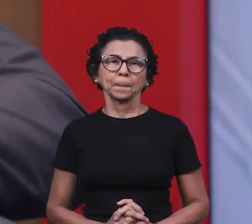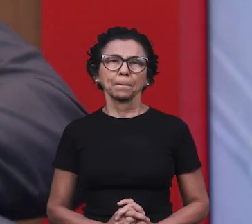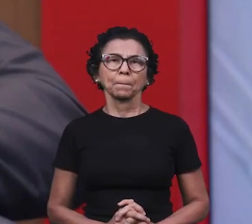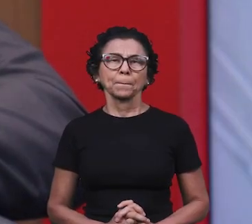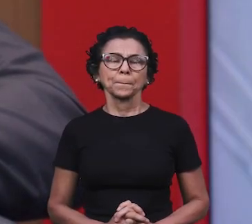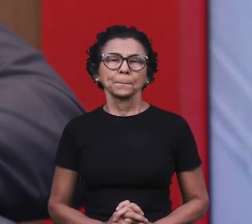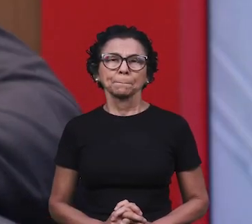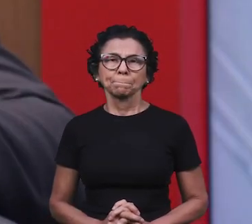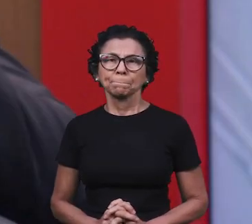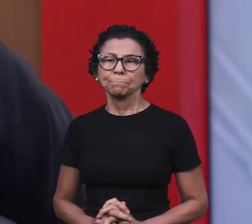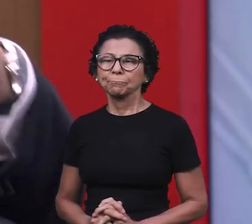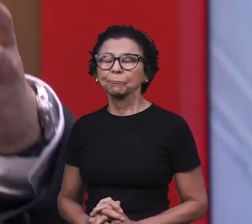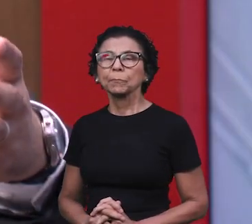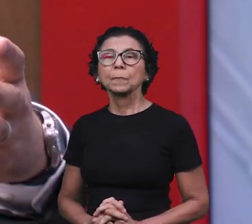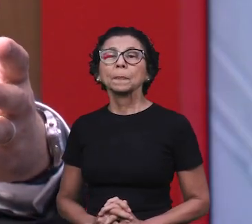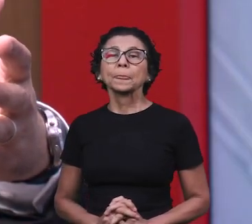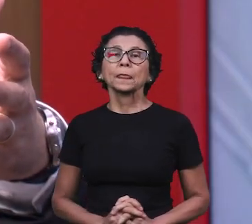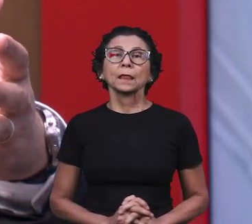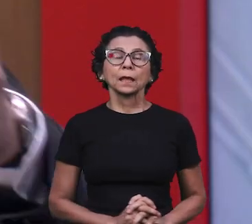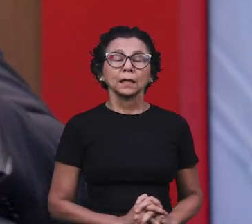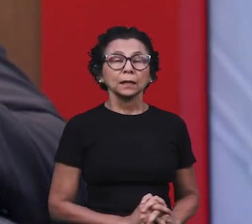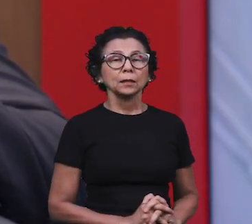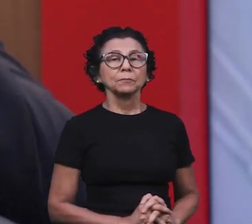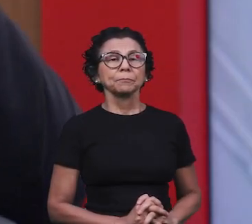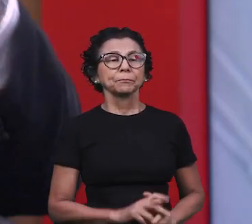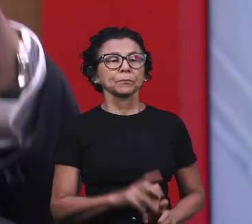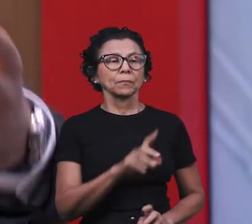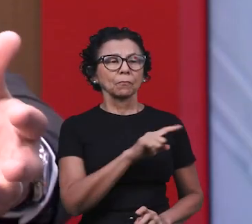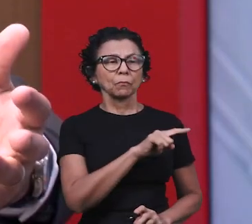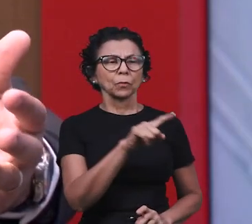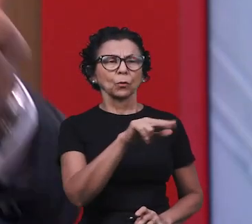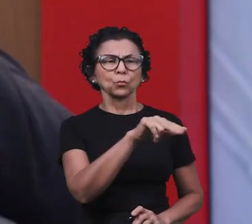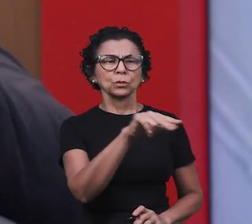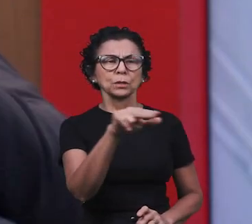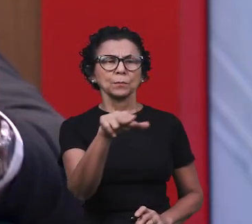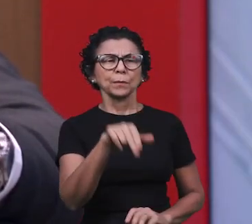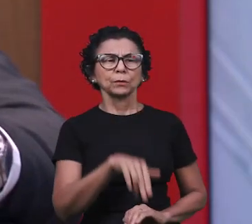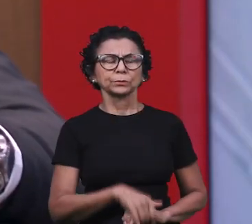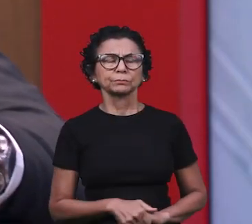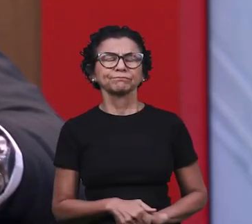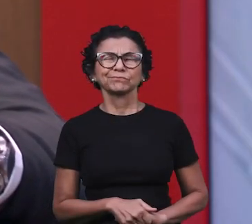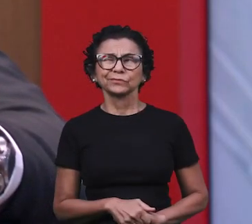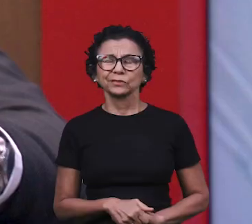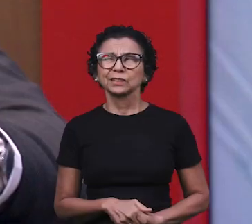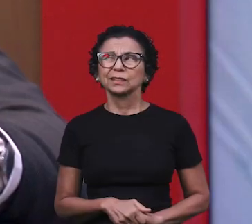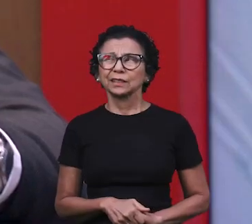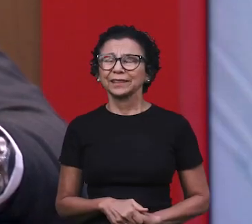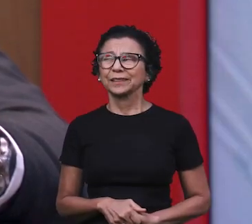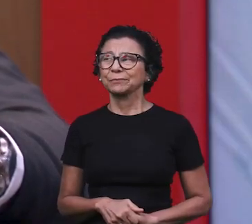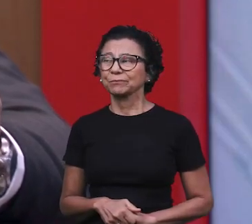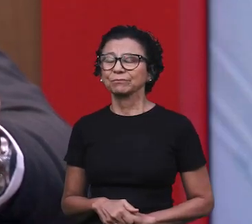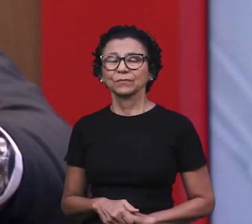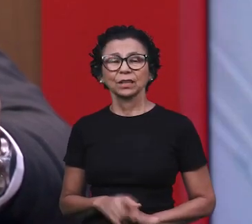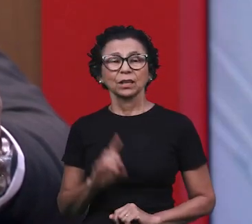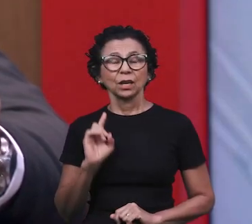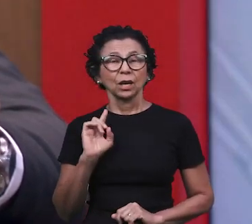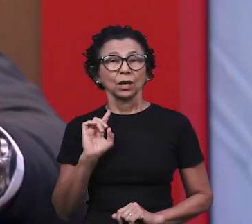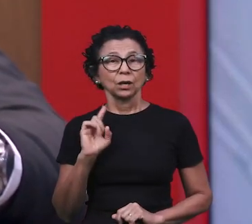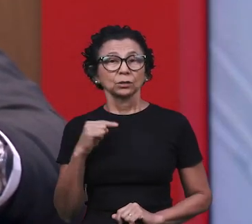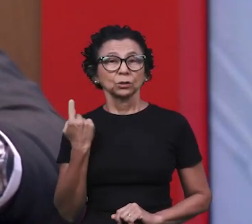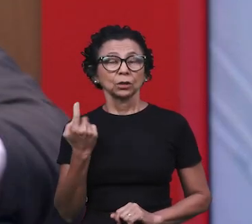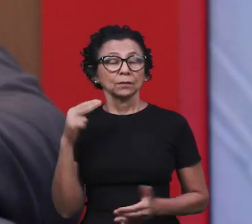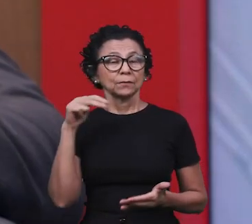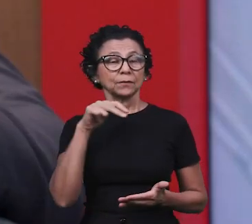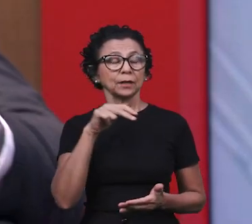isso. Eles vão assumindo seus pecados, eles vão reconhecendo, eles vão dizendo, olha, nós viemos aqui por causa do alimento.